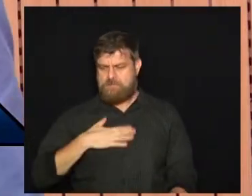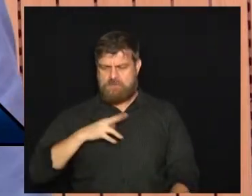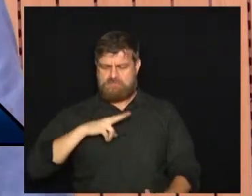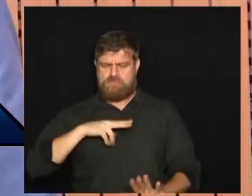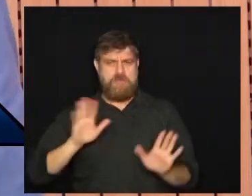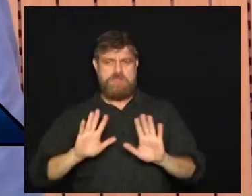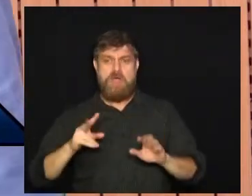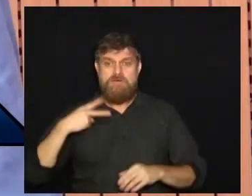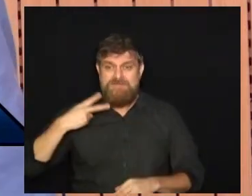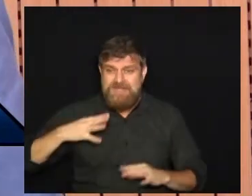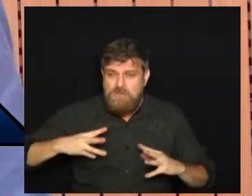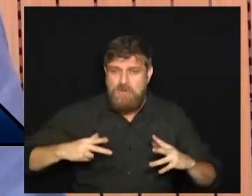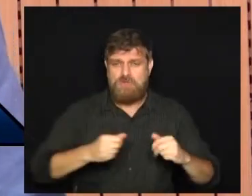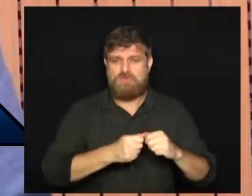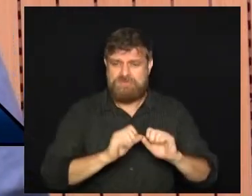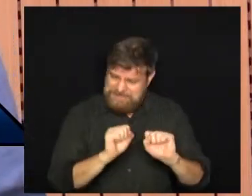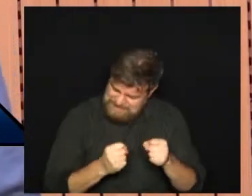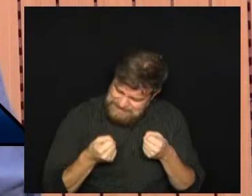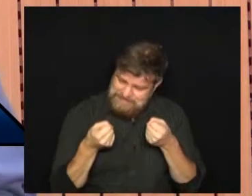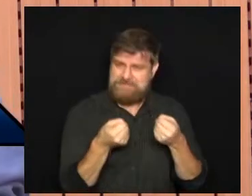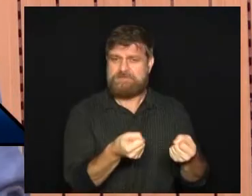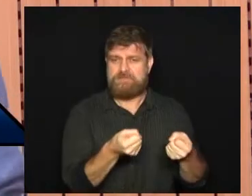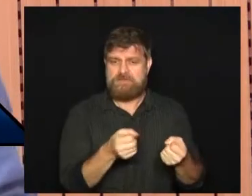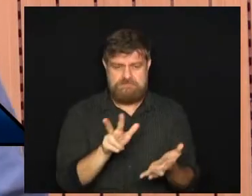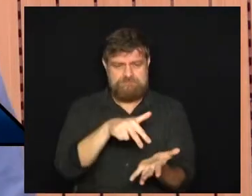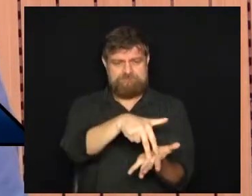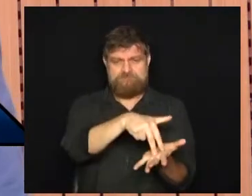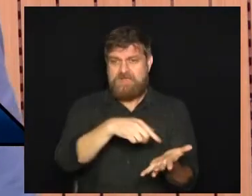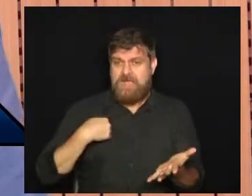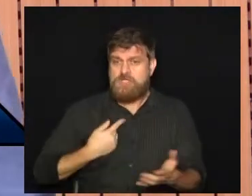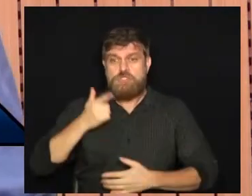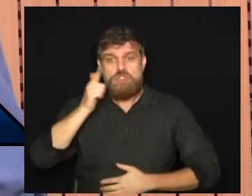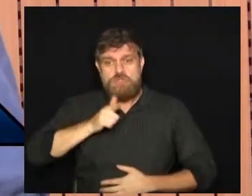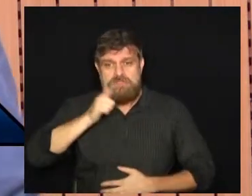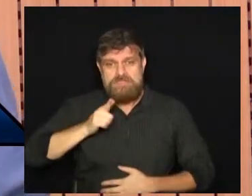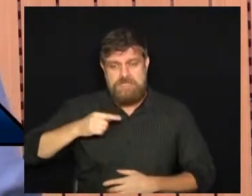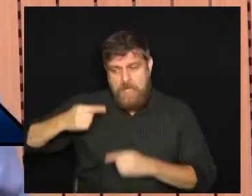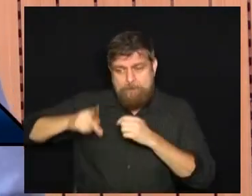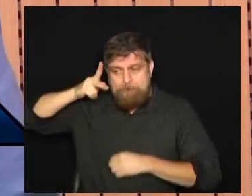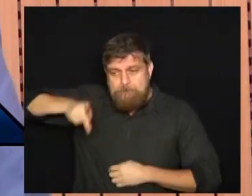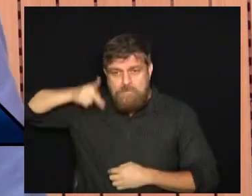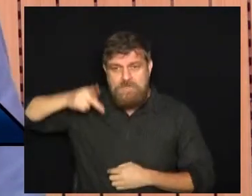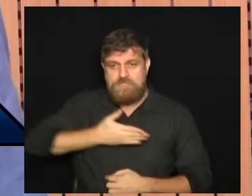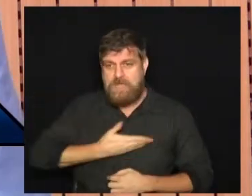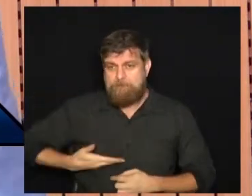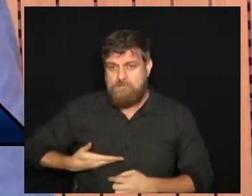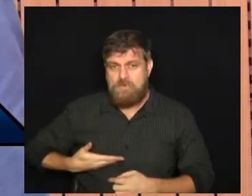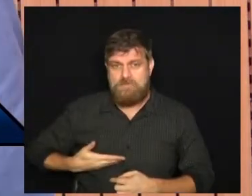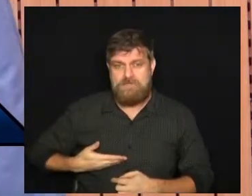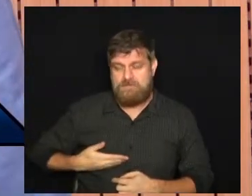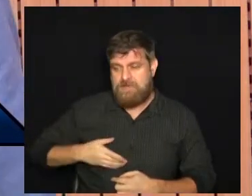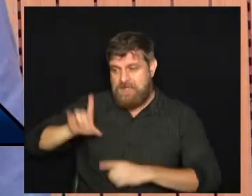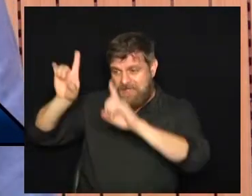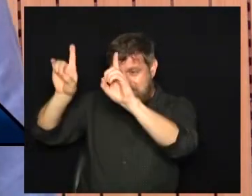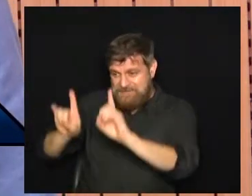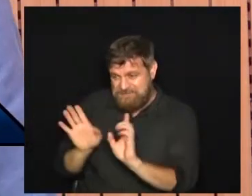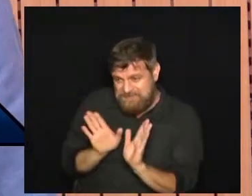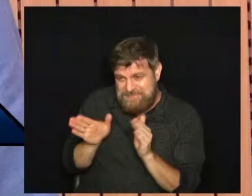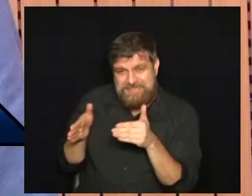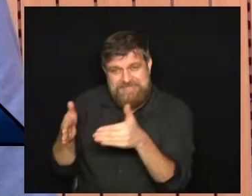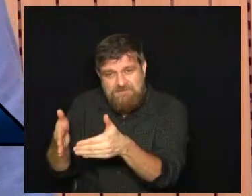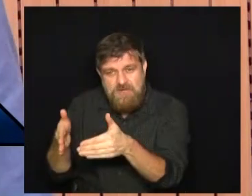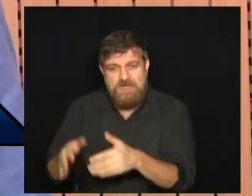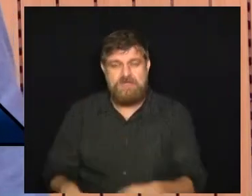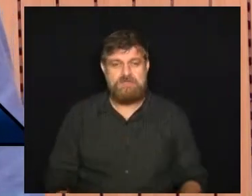todos os vereadores aqui também são empenhados para que nós possamos fazer aí políticas públicas cada vez mais para as pessoas com deficiência.